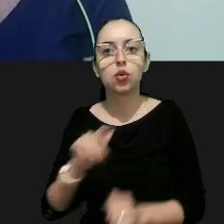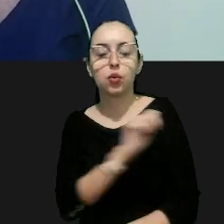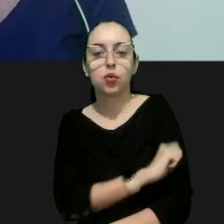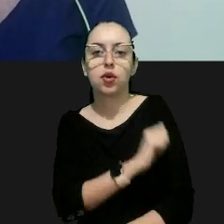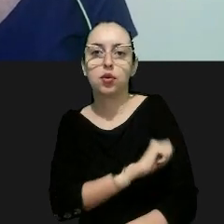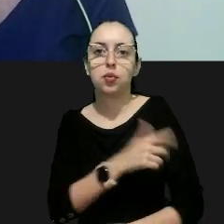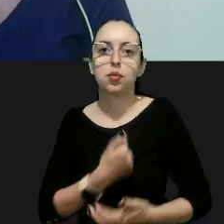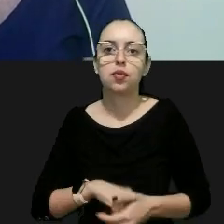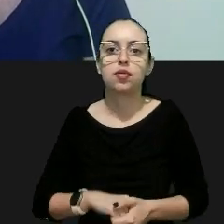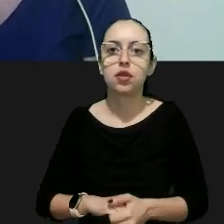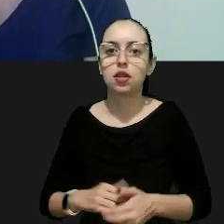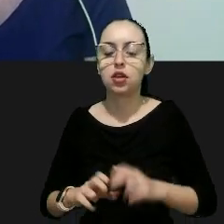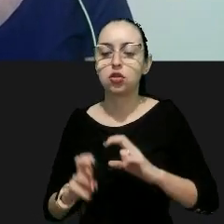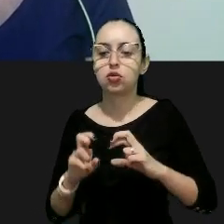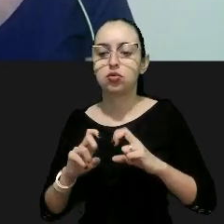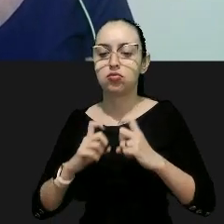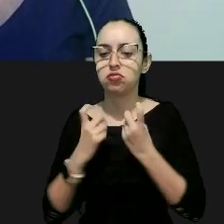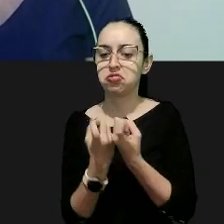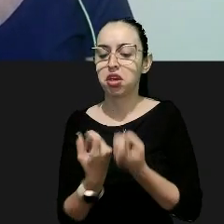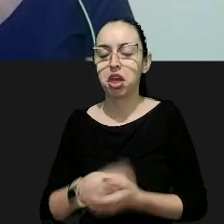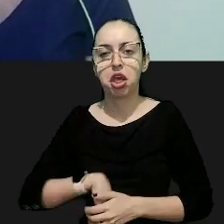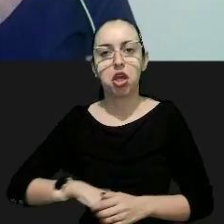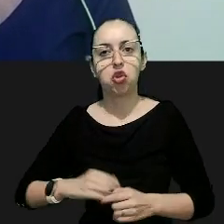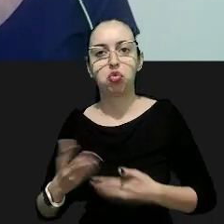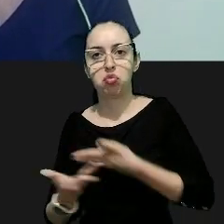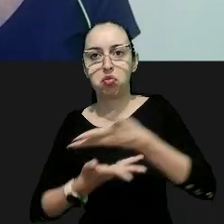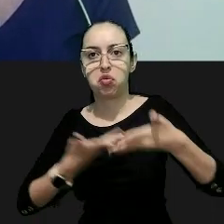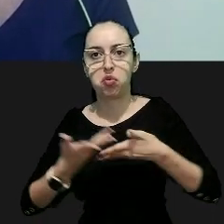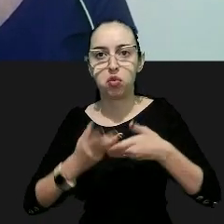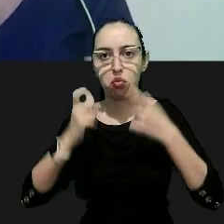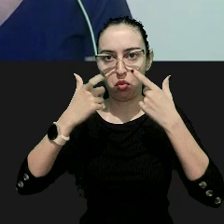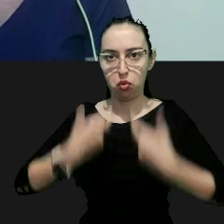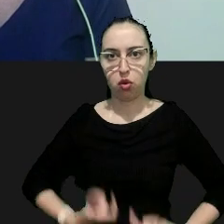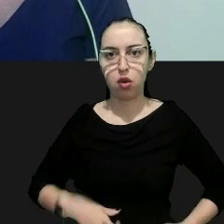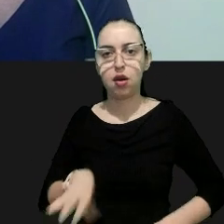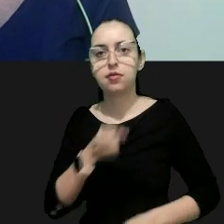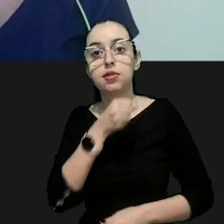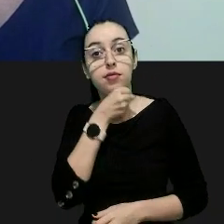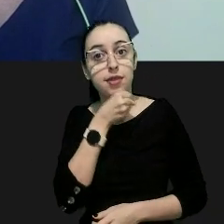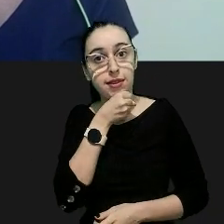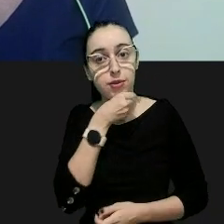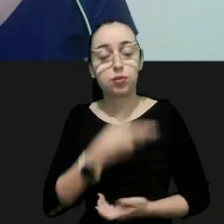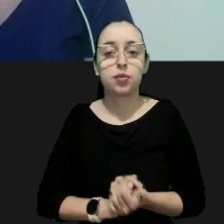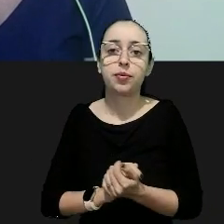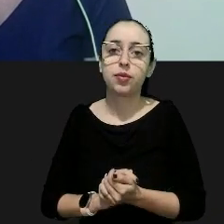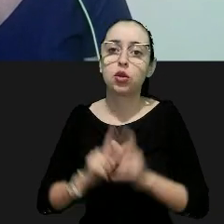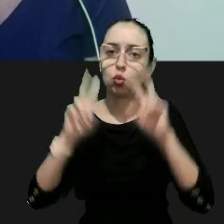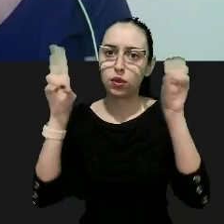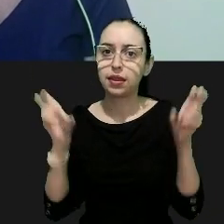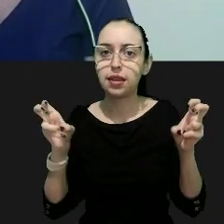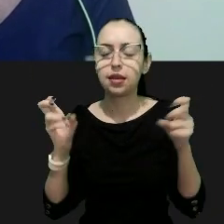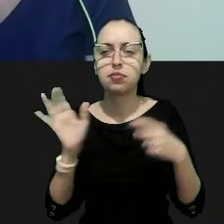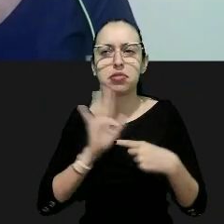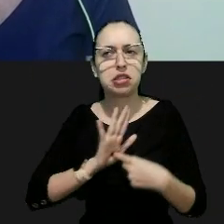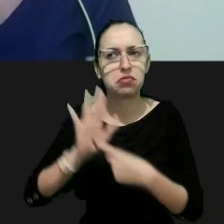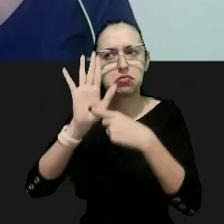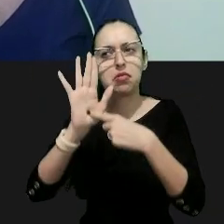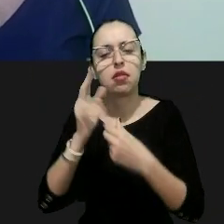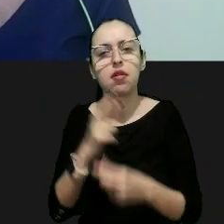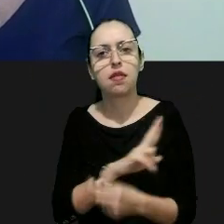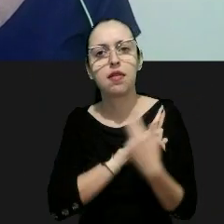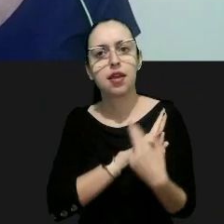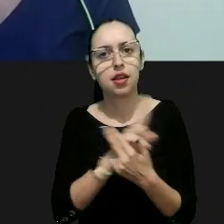As suas pesquisas versam sobre gênero, sexualidade, conjugalidade, corpo e envelhecimento, temas nos quais se